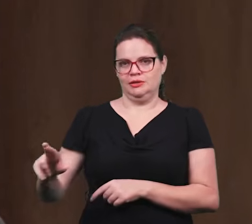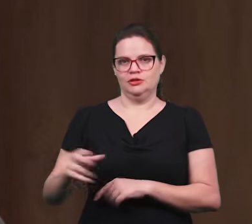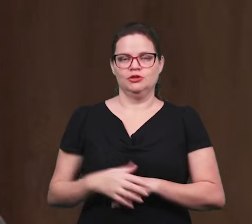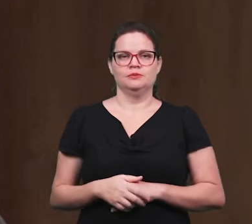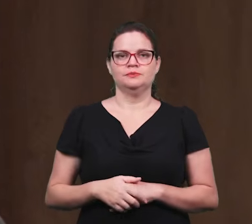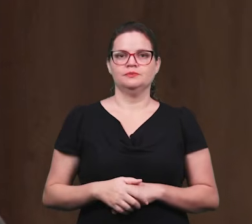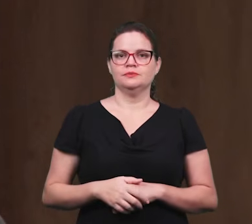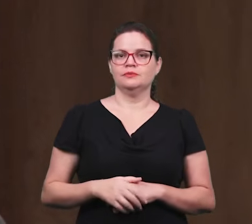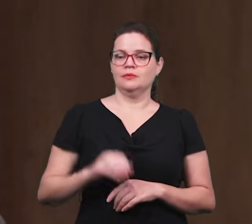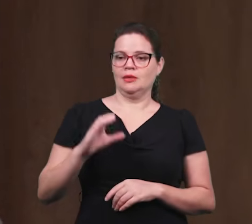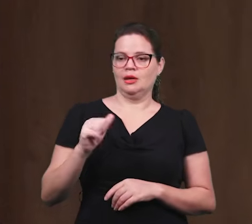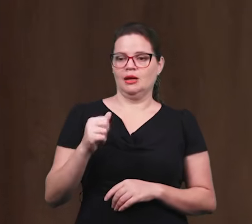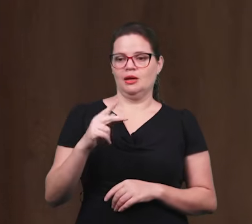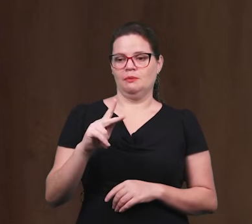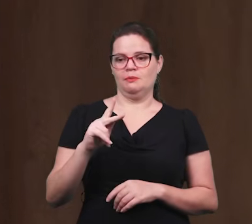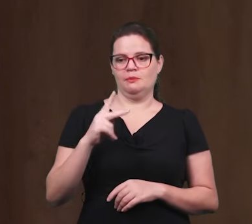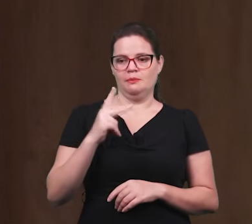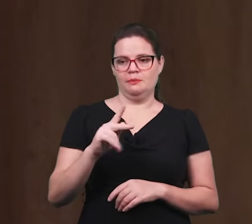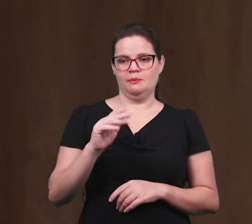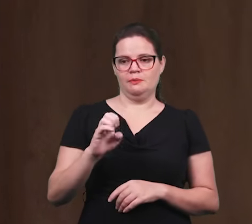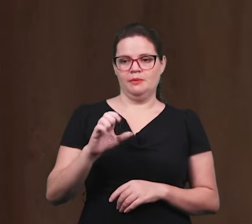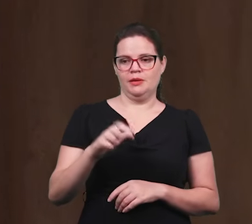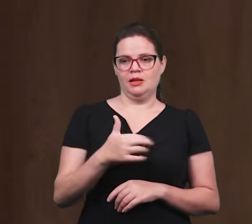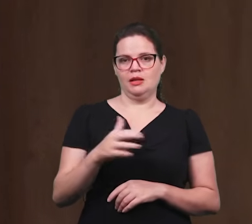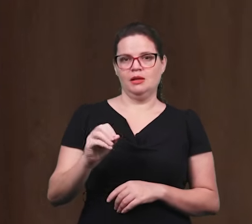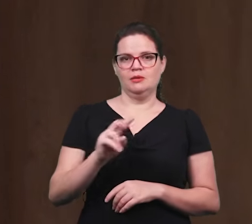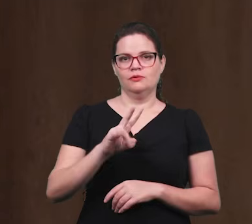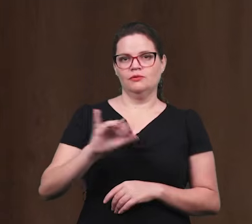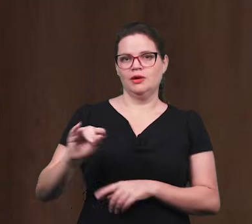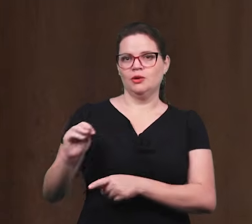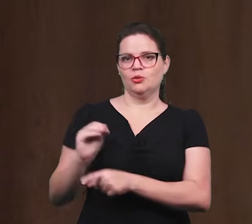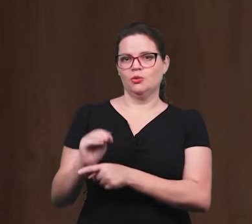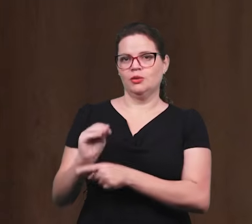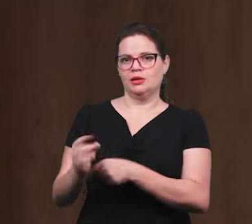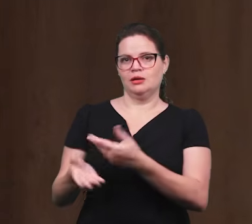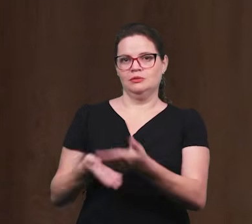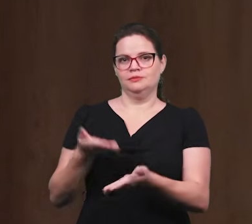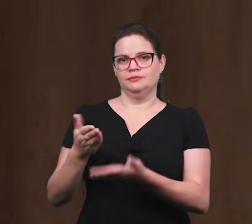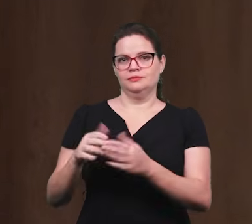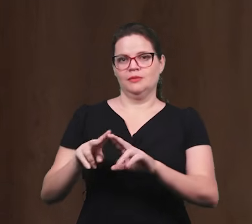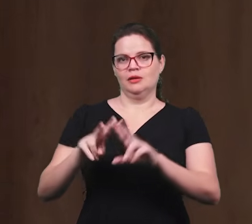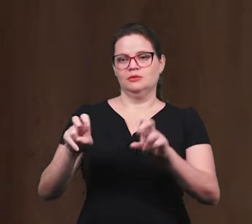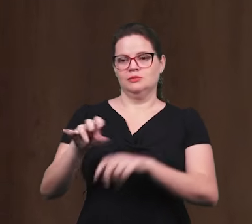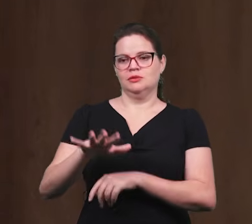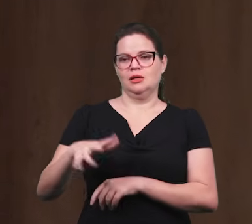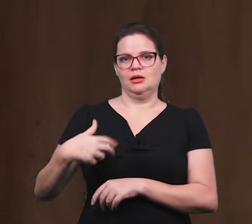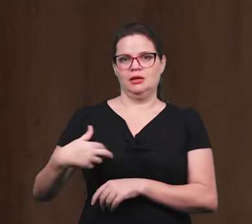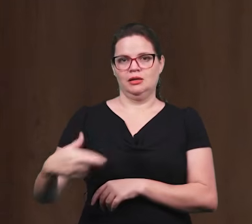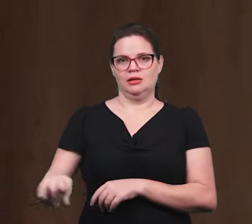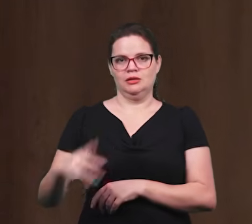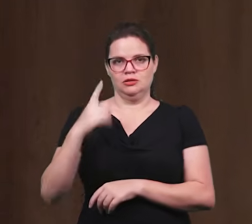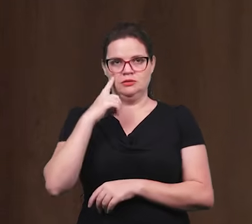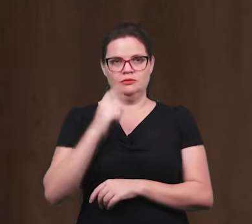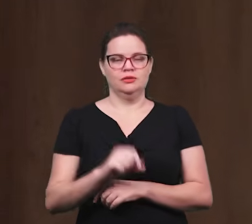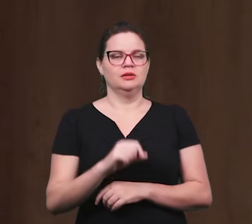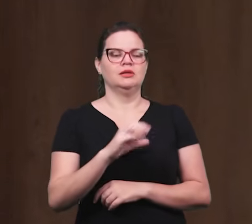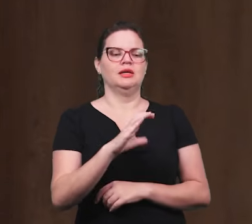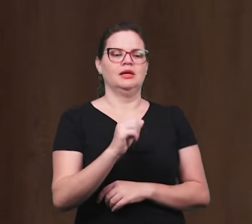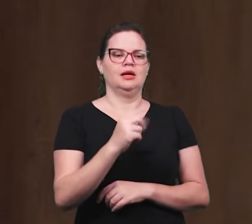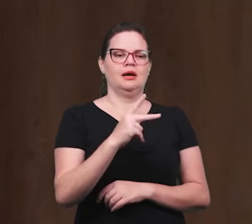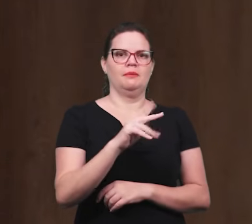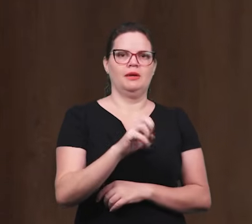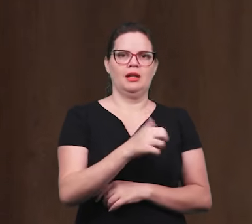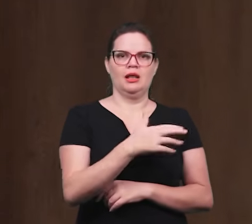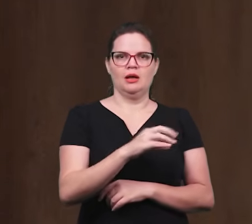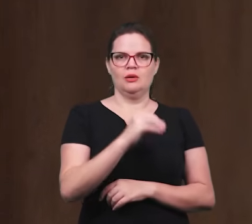cuida daqueles que são correlatos à sua área religiosa. Então, tem os capelães católicos